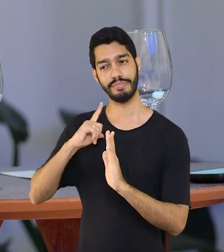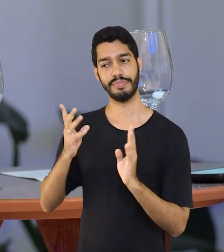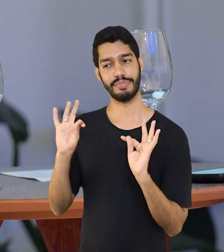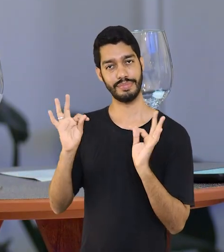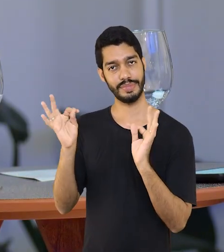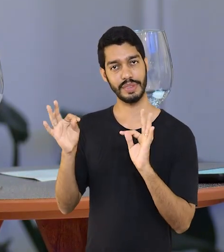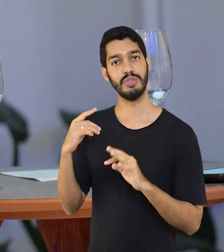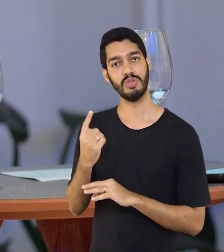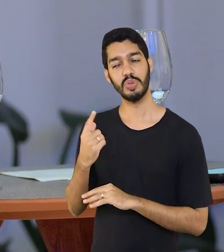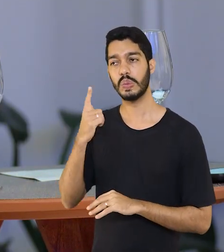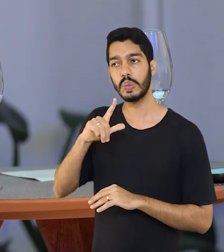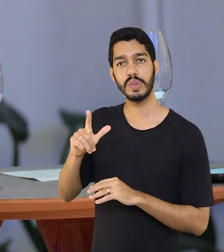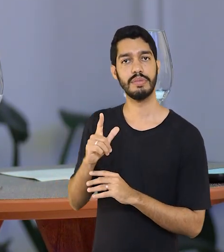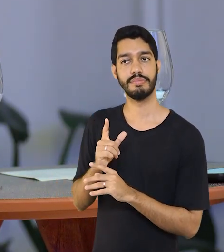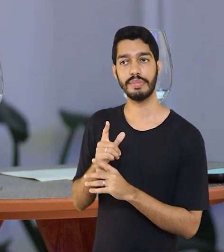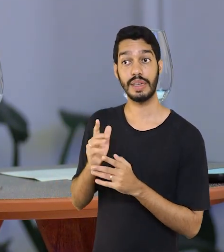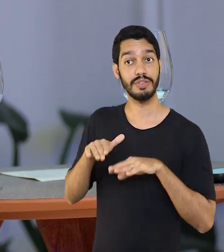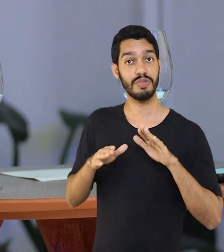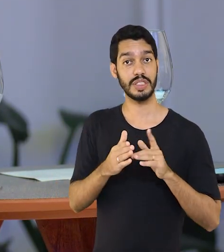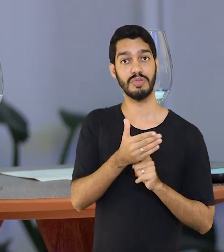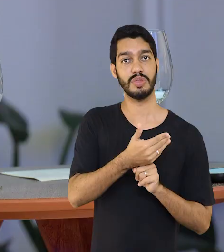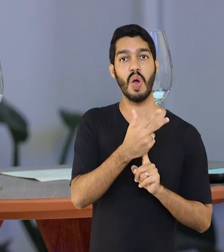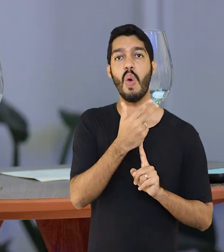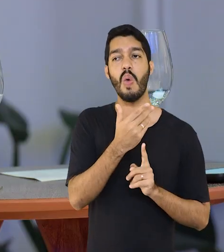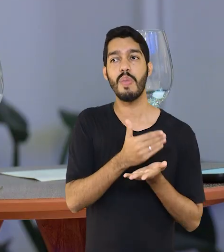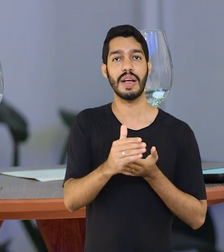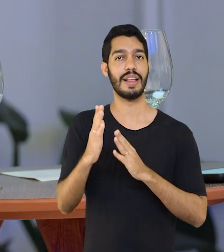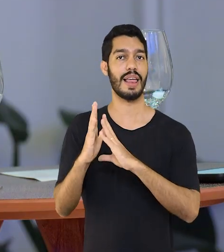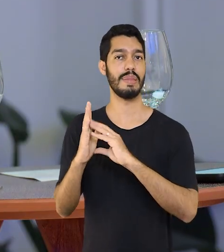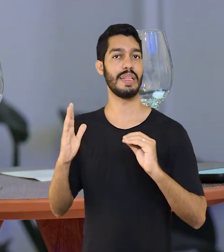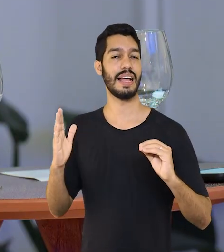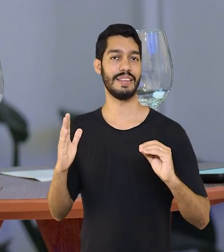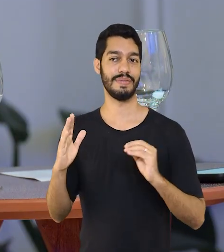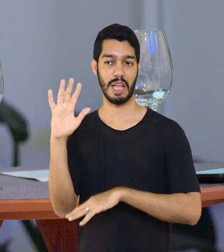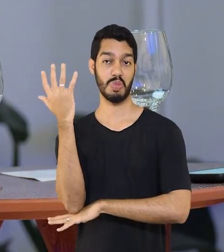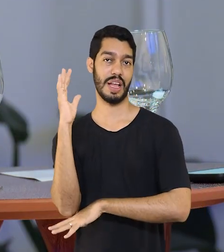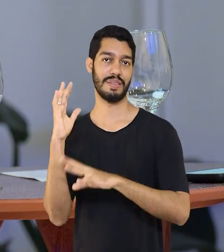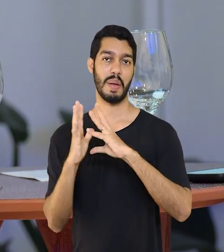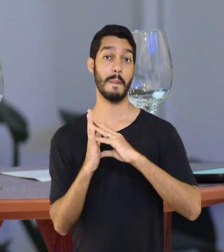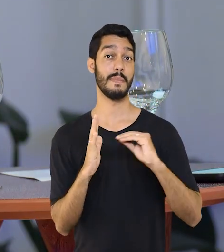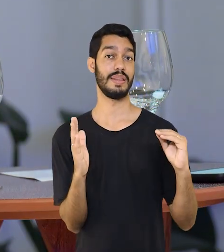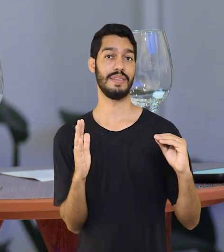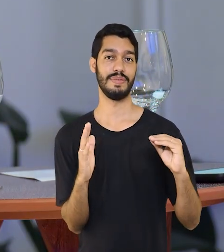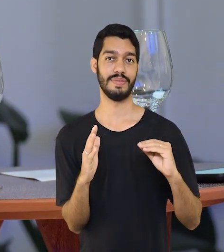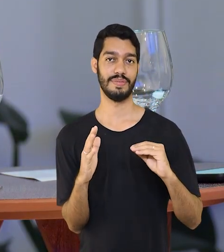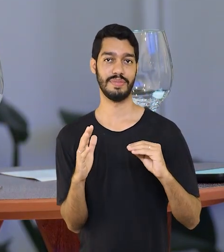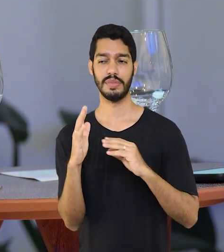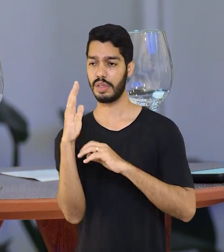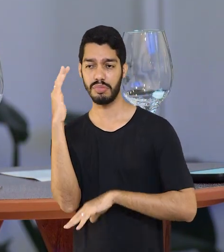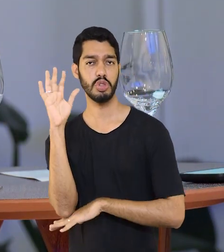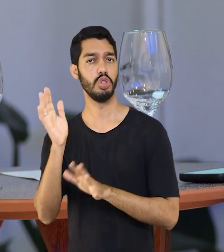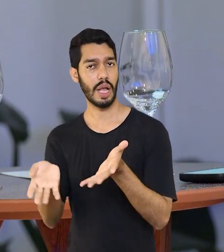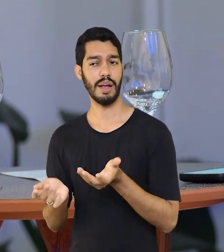da tecnologia, que, no fundo, você acaba a tecnologia, muitas vezes, imitando a própria natureza, as soluções